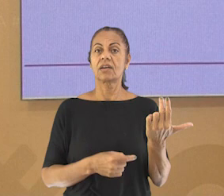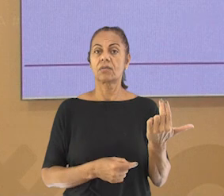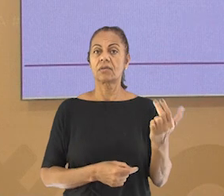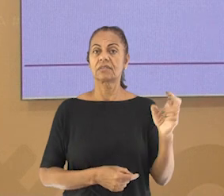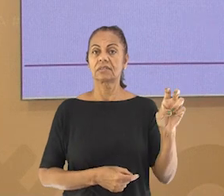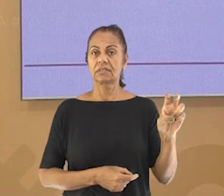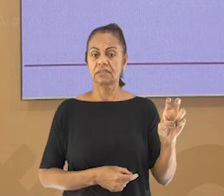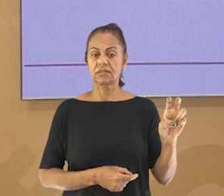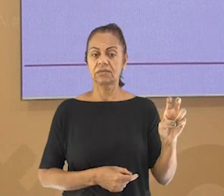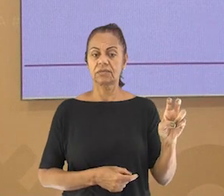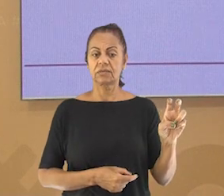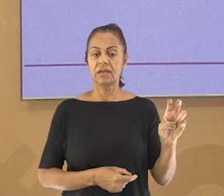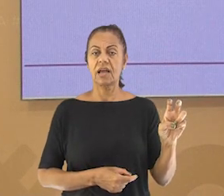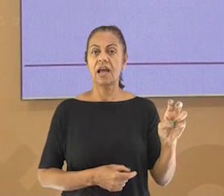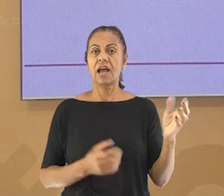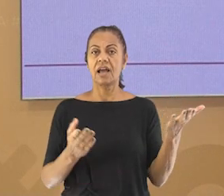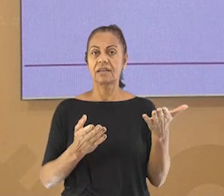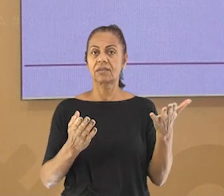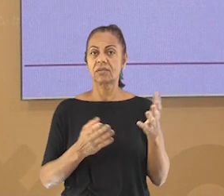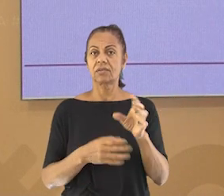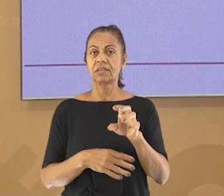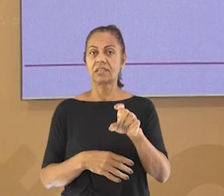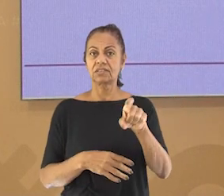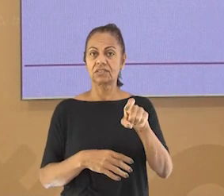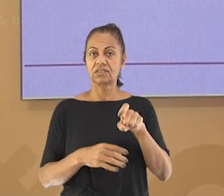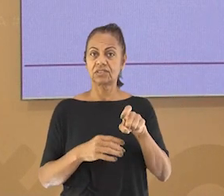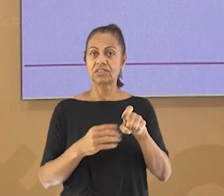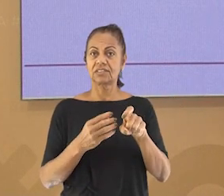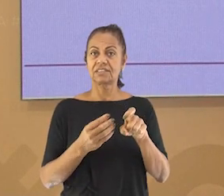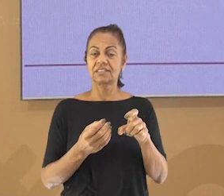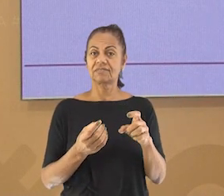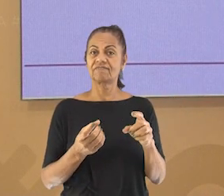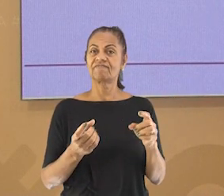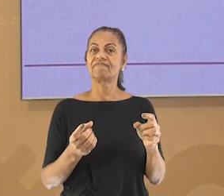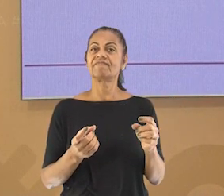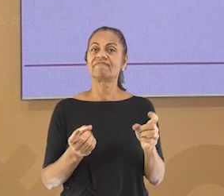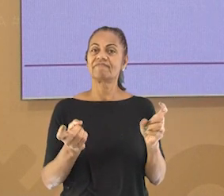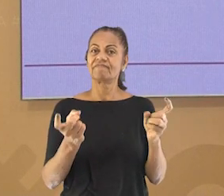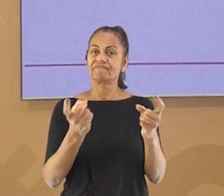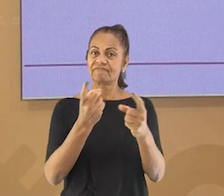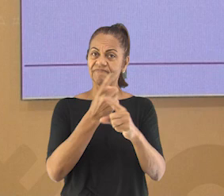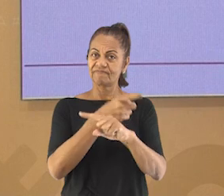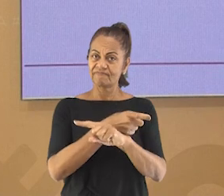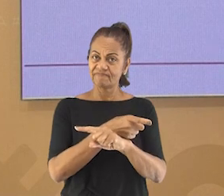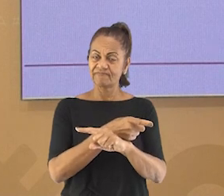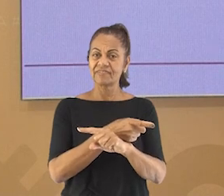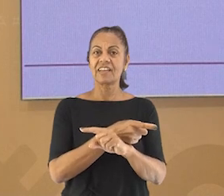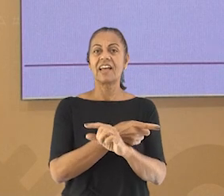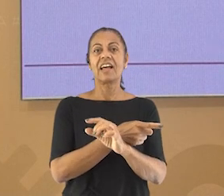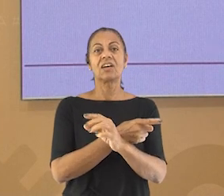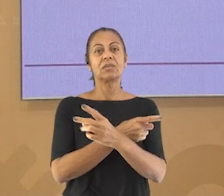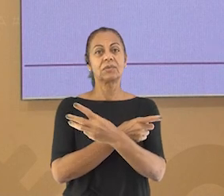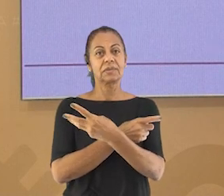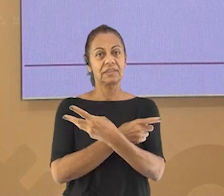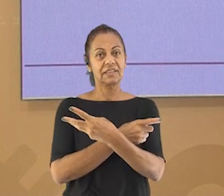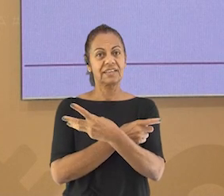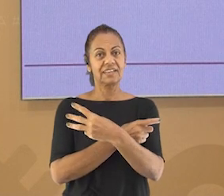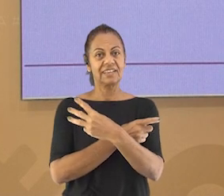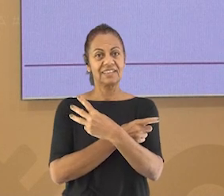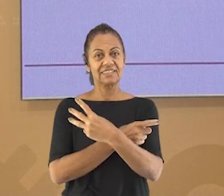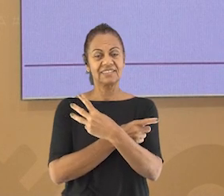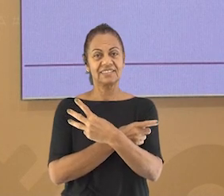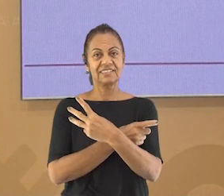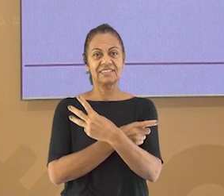a equação x mais 3 é igual a 5. Vamos isolar o x.